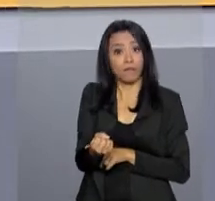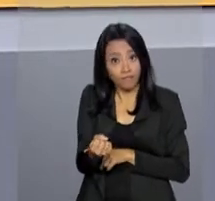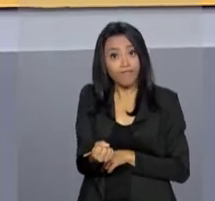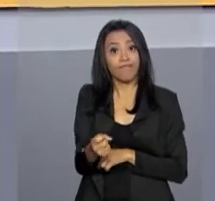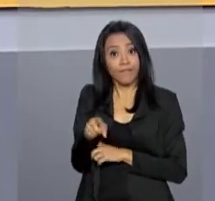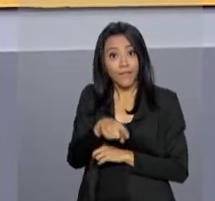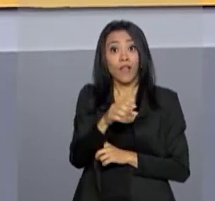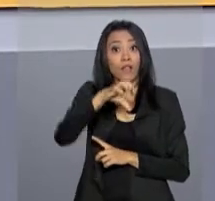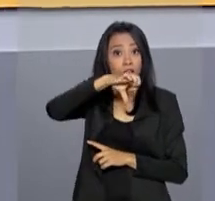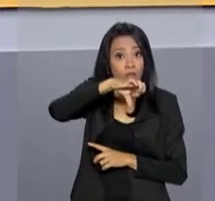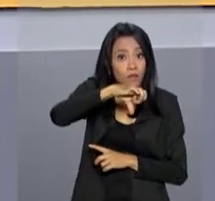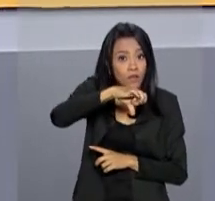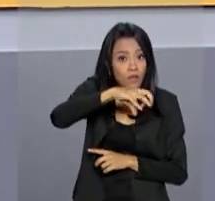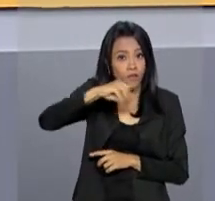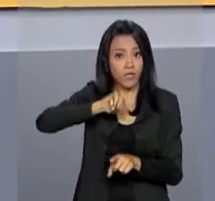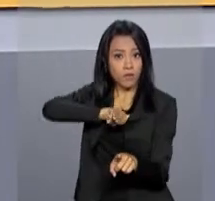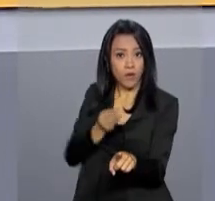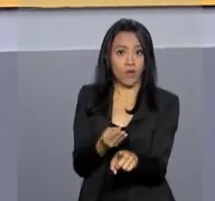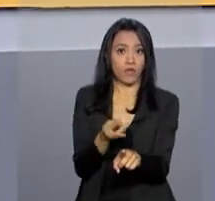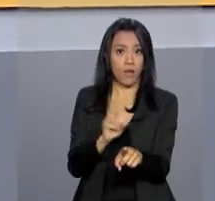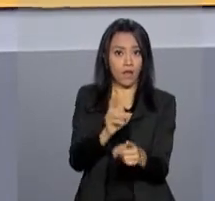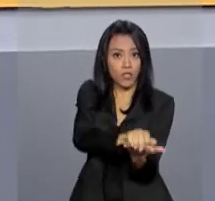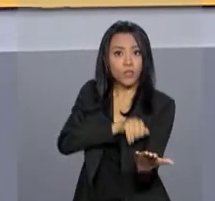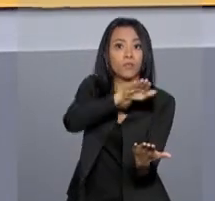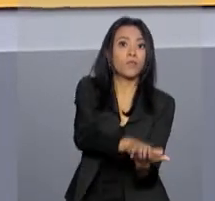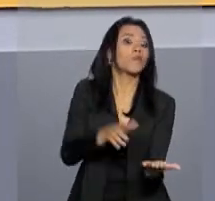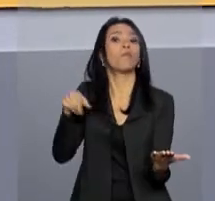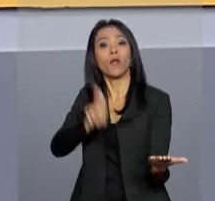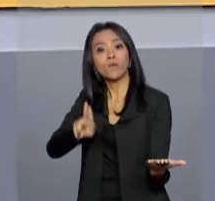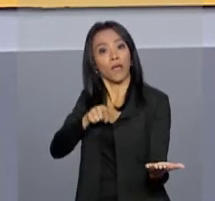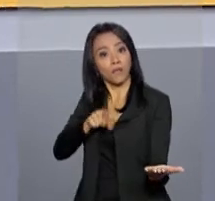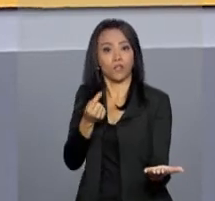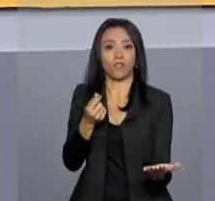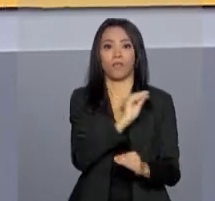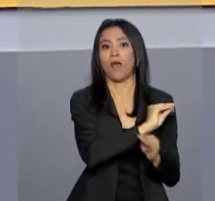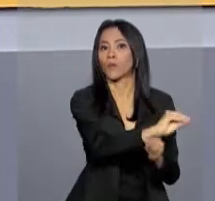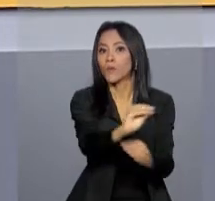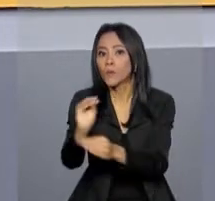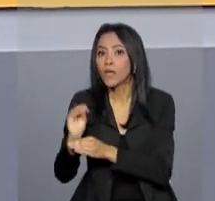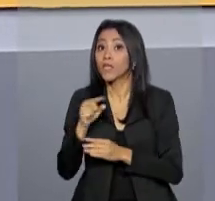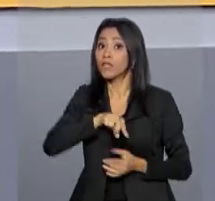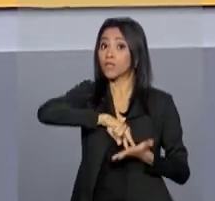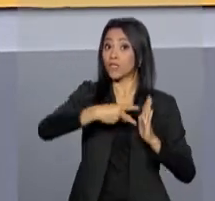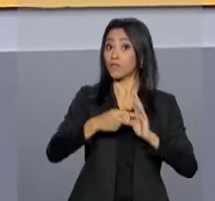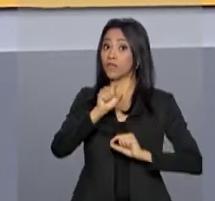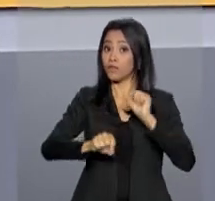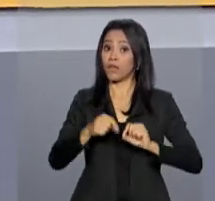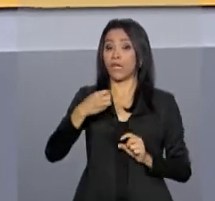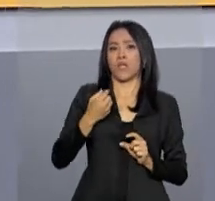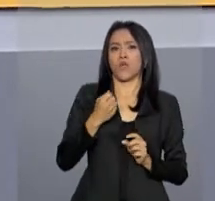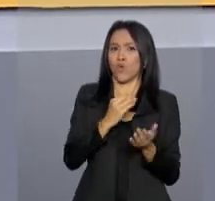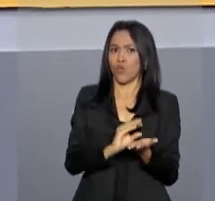converter 900 milhões de reais em multas para ações de recuperação ambiental o que pode representar investimentos de cerca de